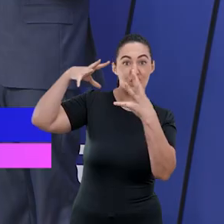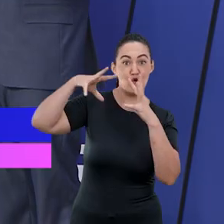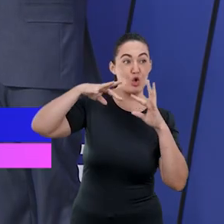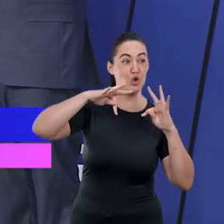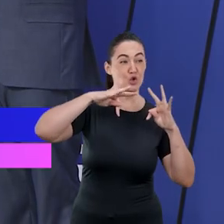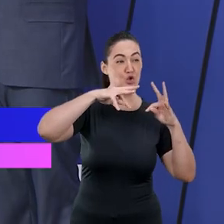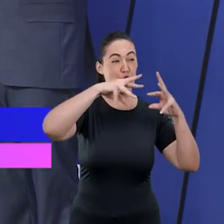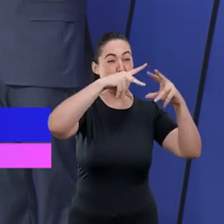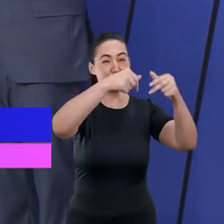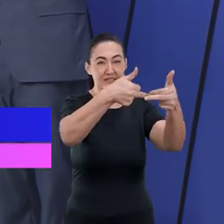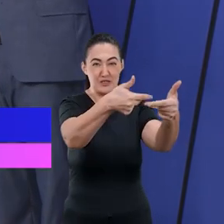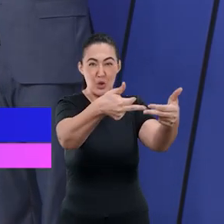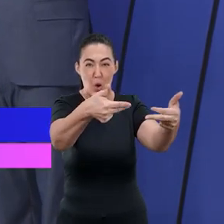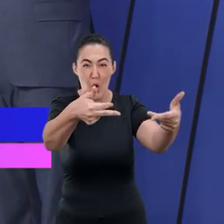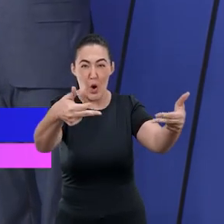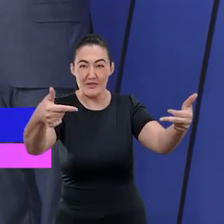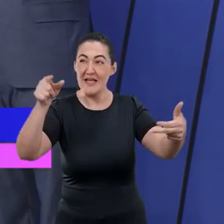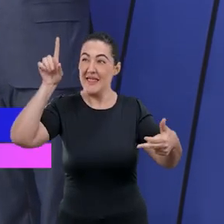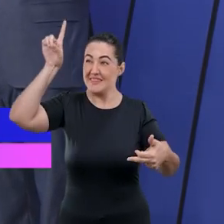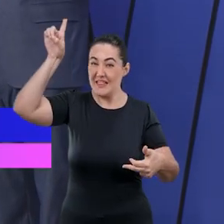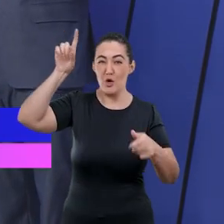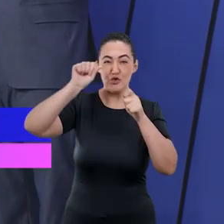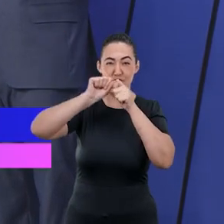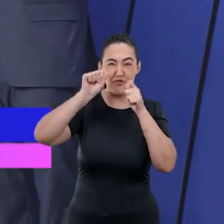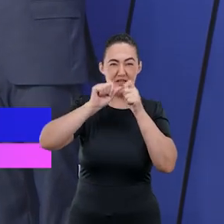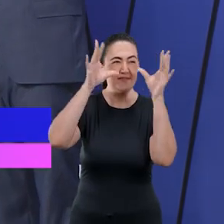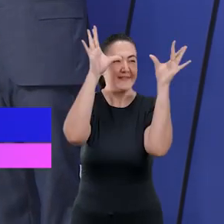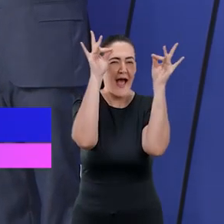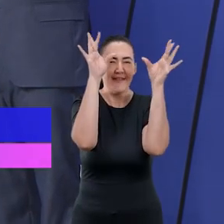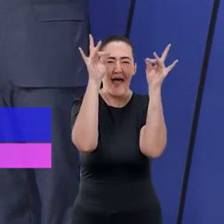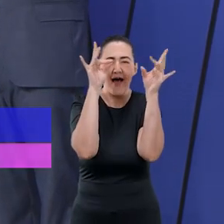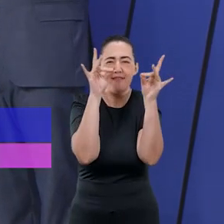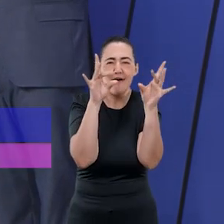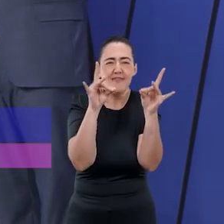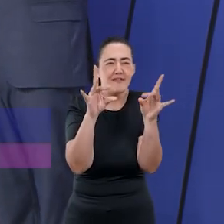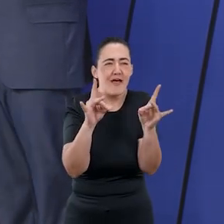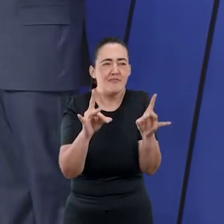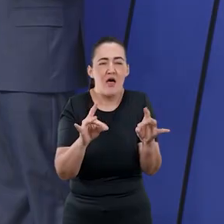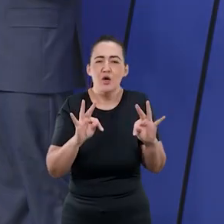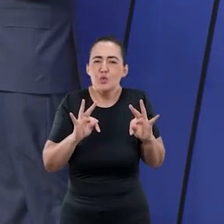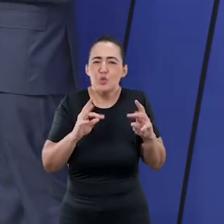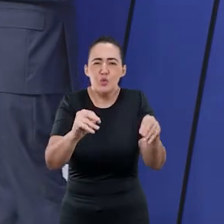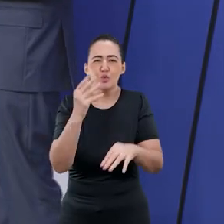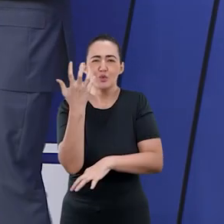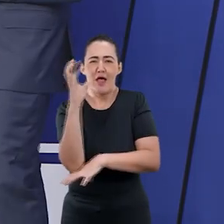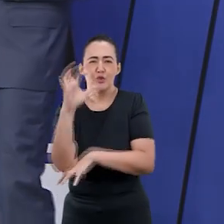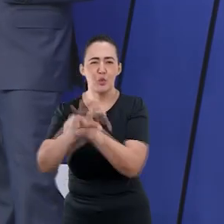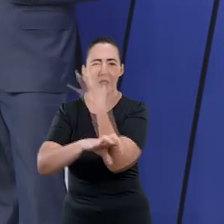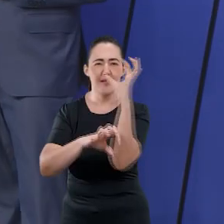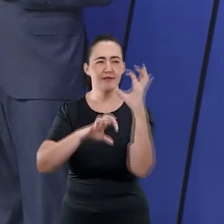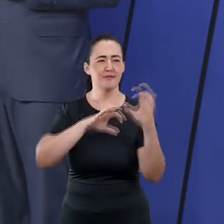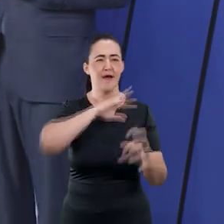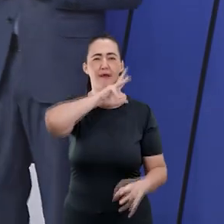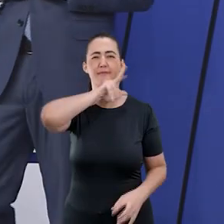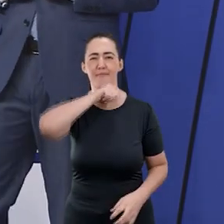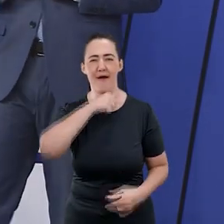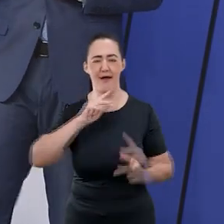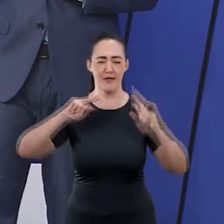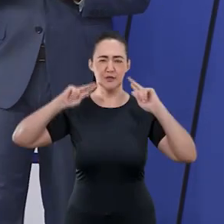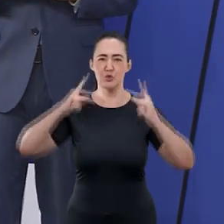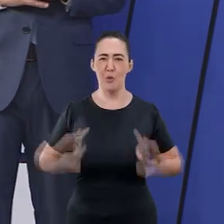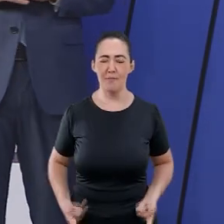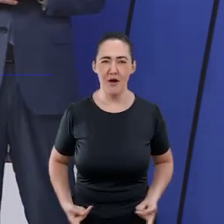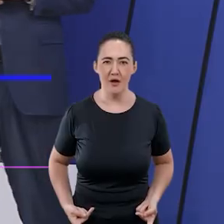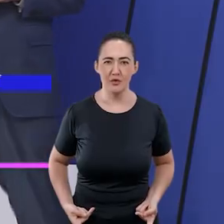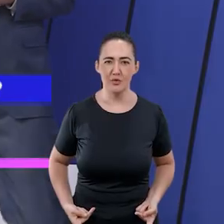coisas, que fez a complexidade do jeito que é, e tudo funciona da forma como funciona, poderia ter feito um mundo